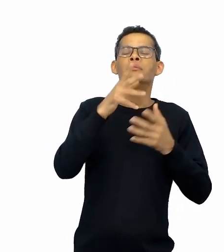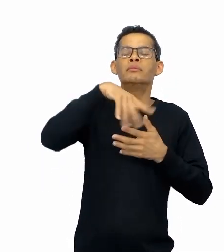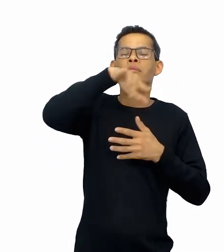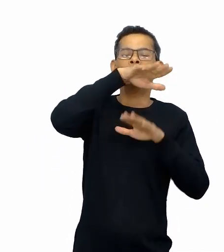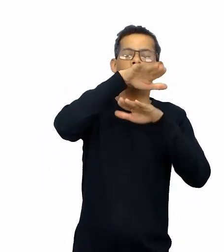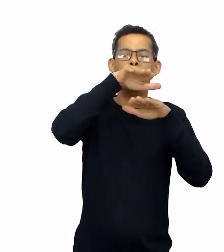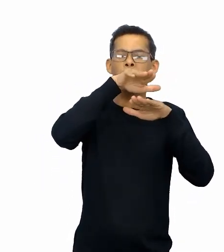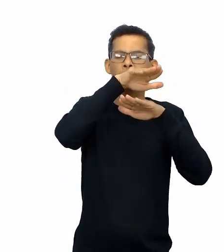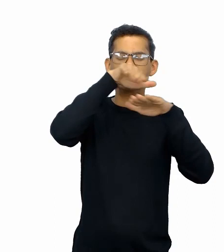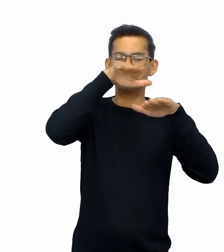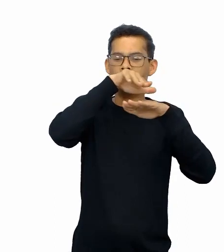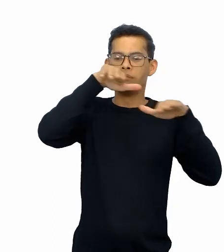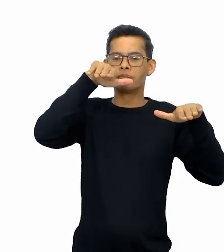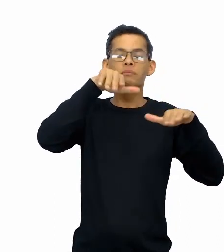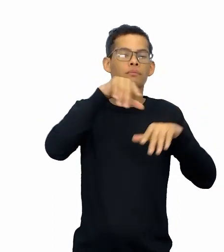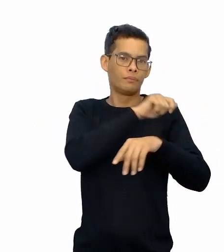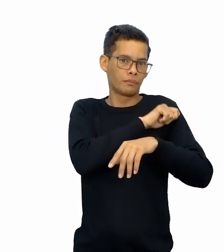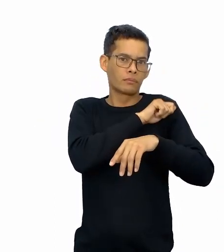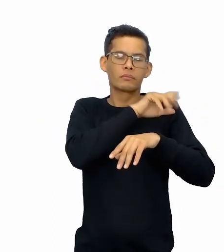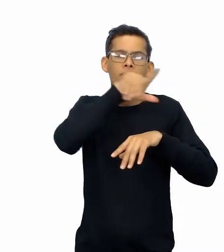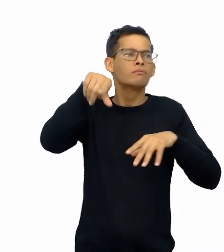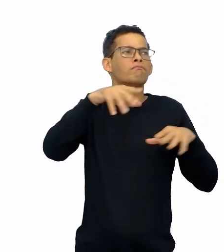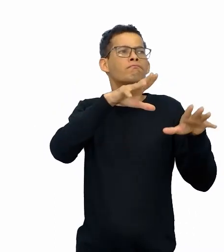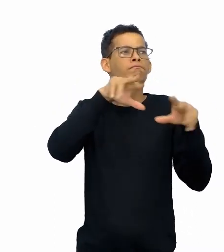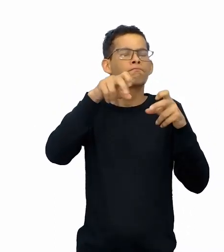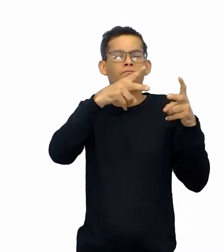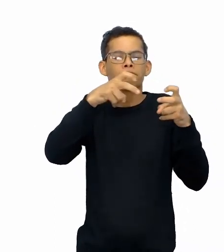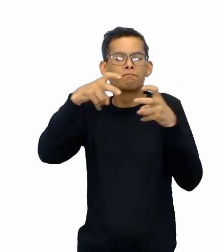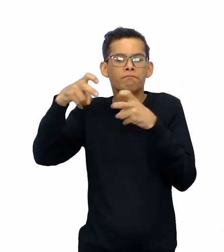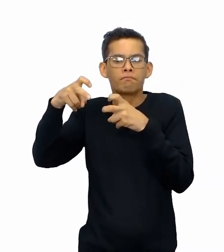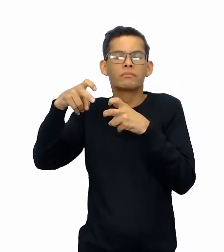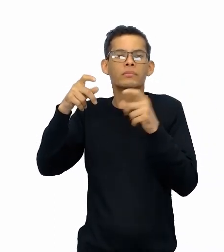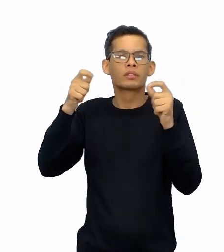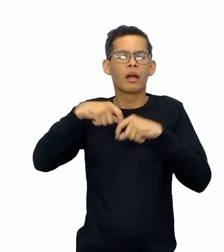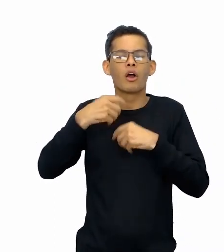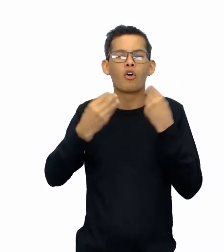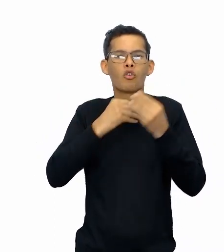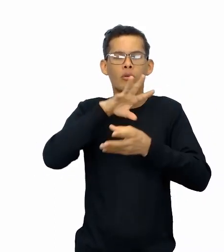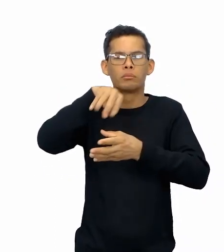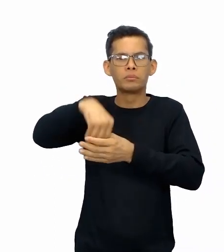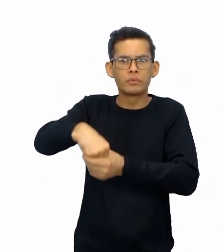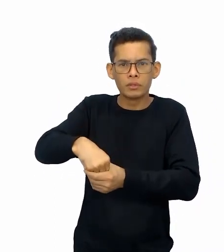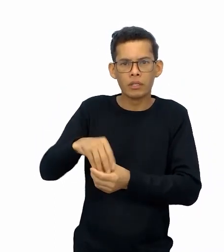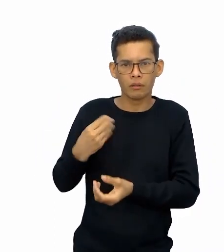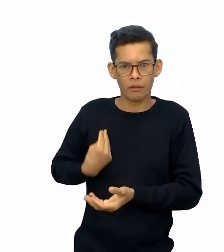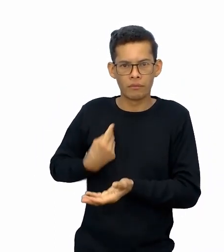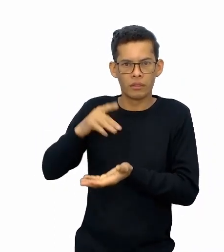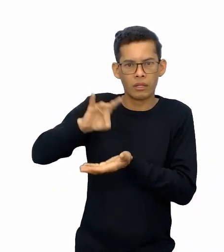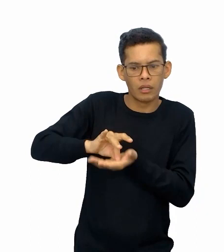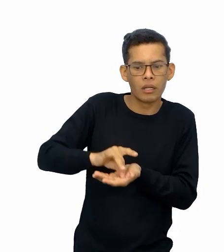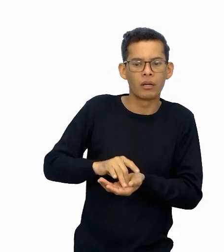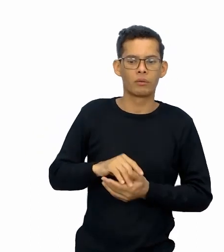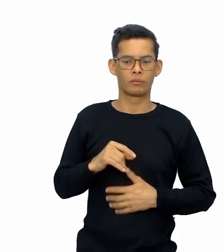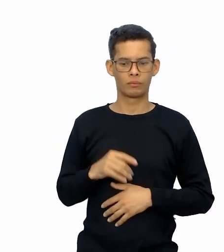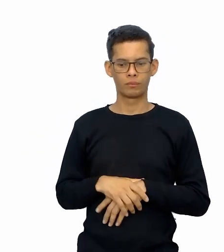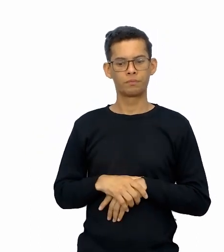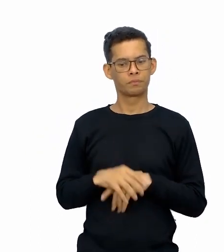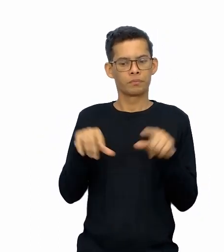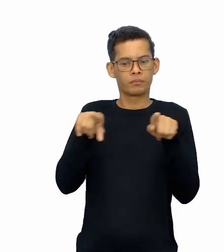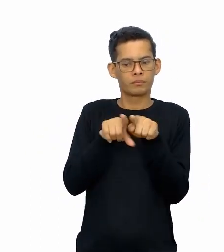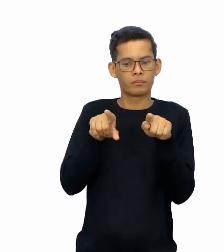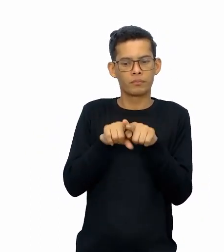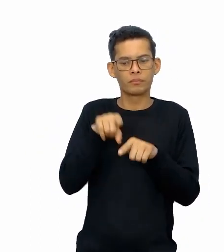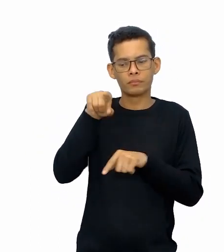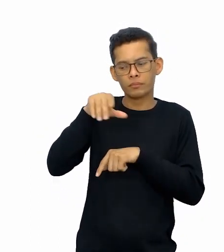alunos para eles perceberem também como isso acontece na realidade. E deixei o